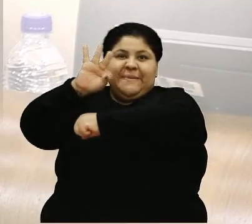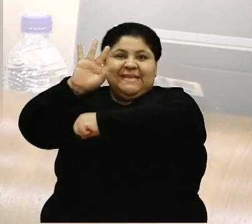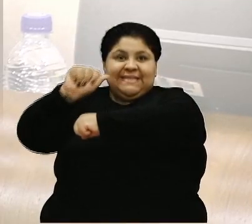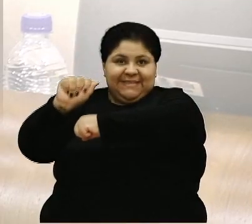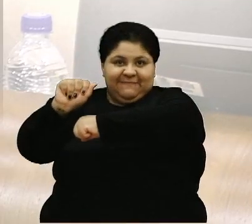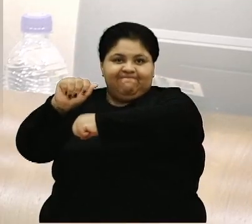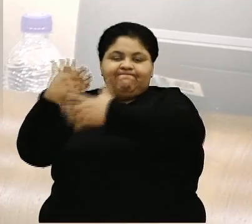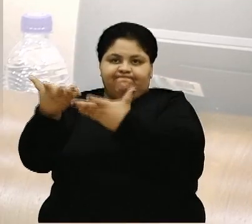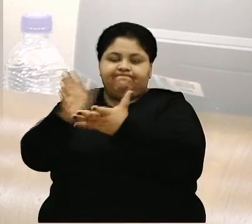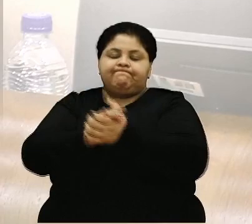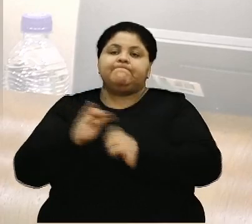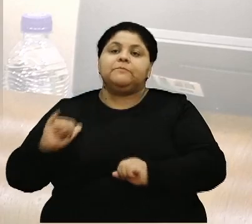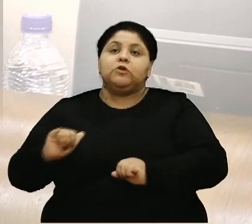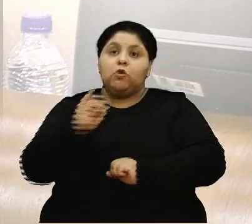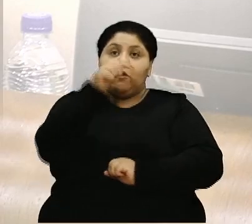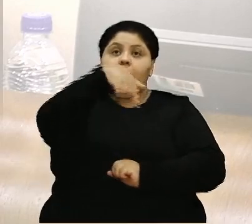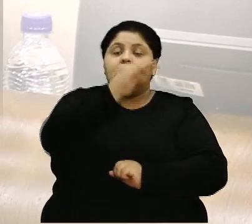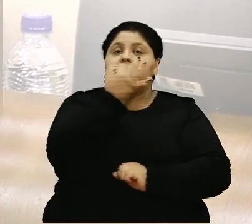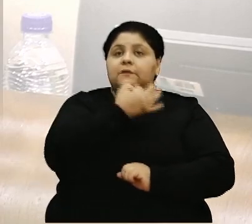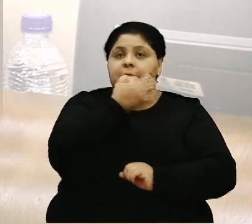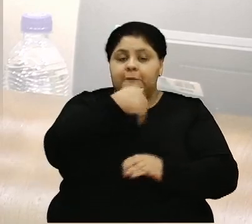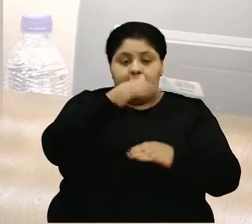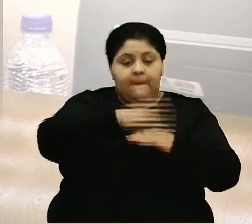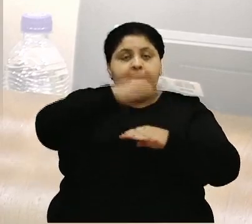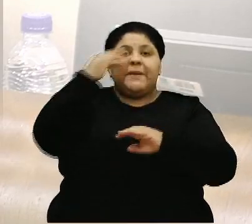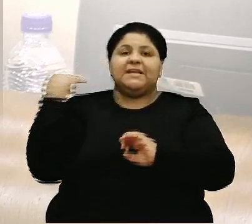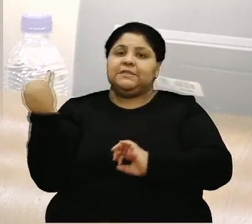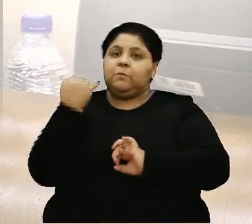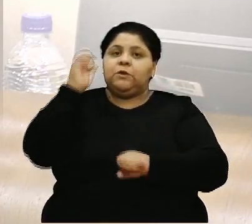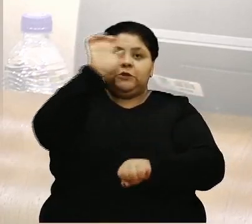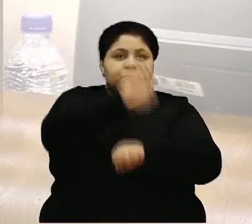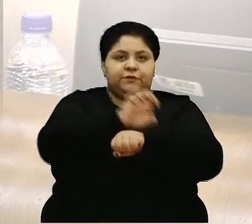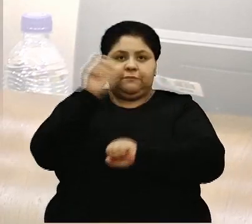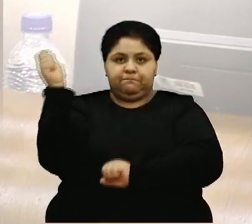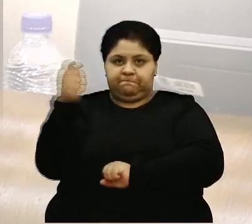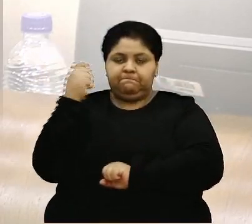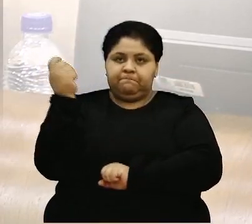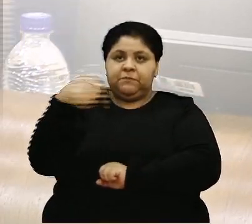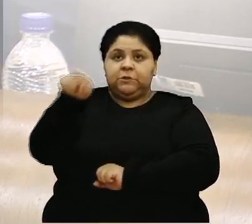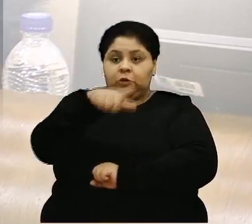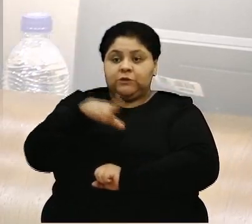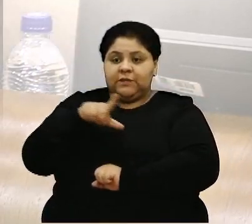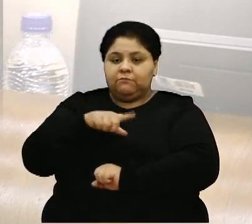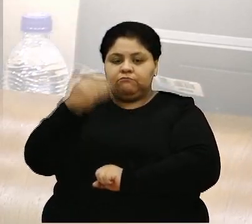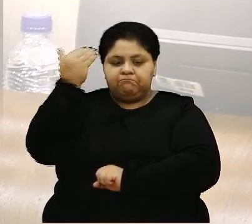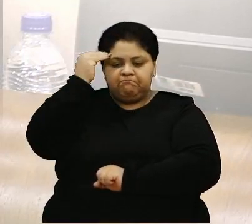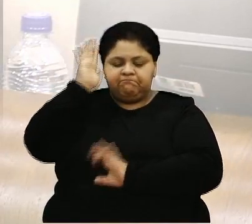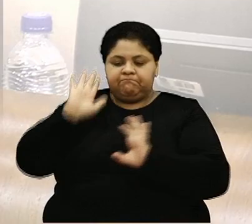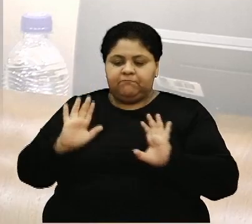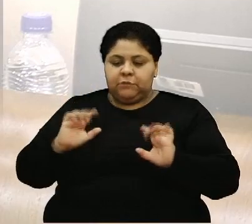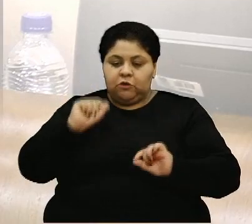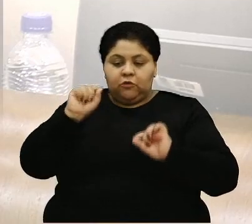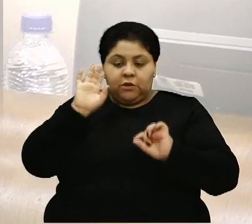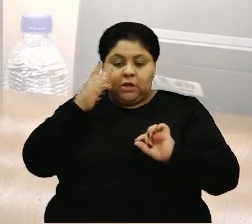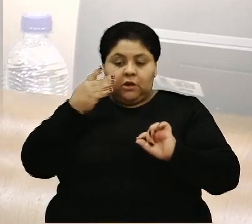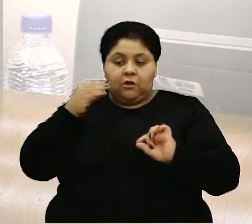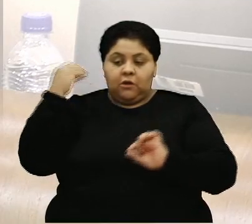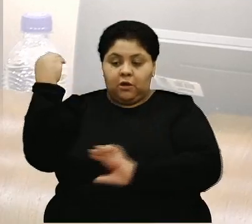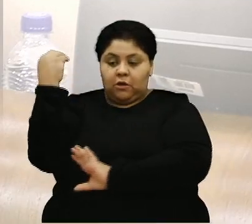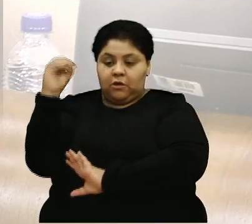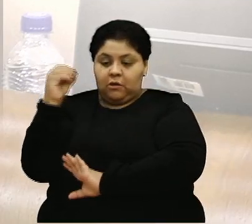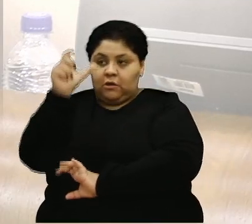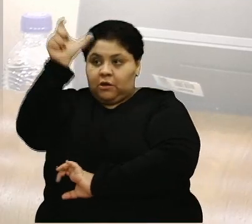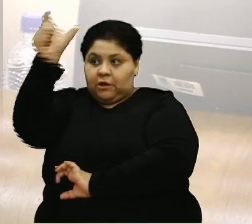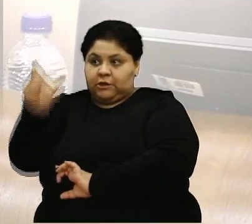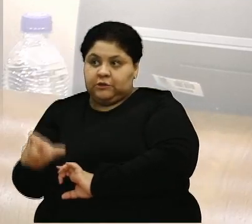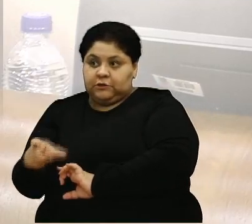o aeroporto de Caxias vai ter cada vez mais importância para o estado do Rio Grande do Sul. Nós temos que ter noção que aquilo que acontecia em Porto Alegre, de que as pessoas iam para